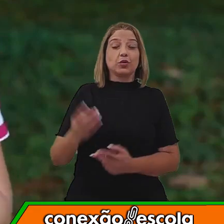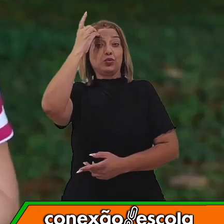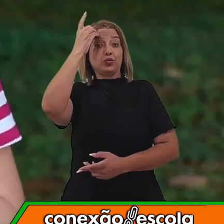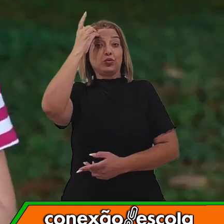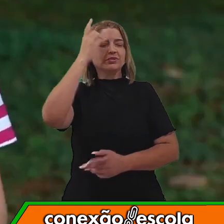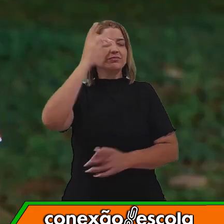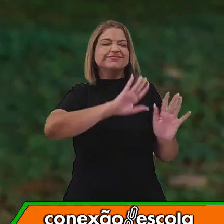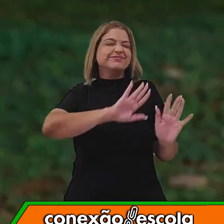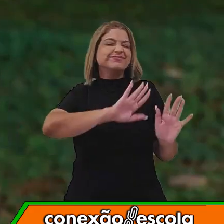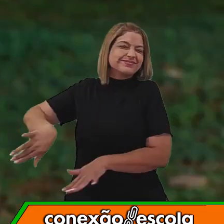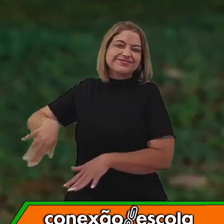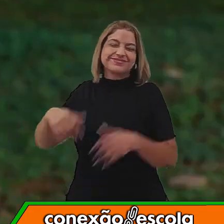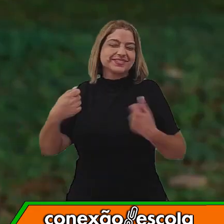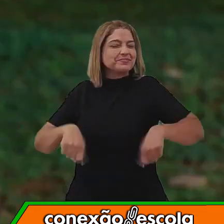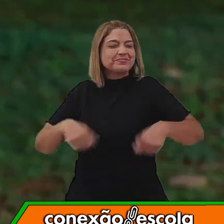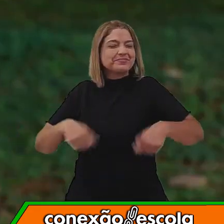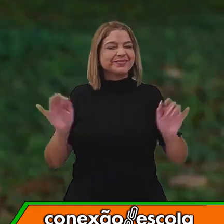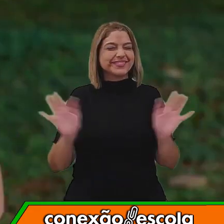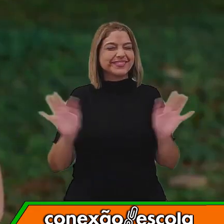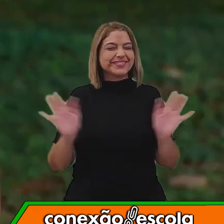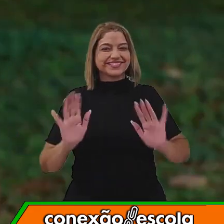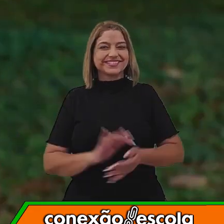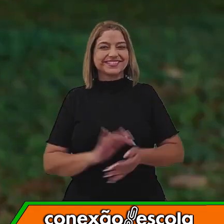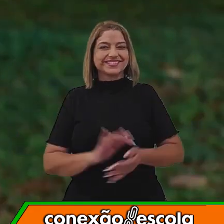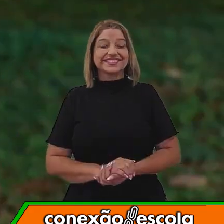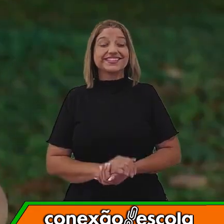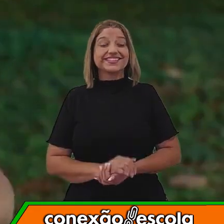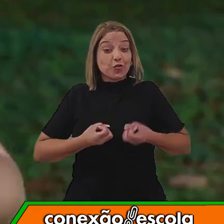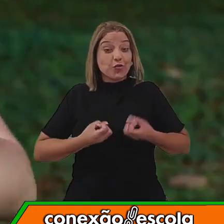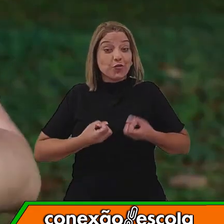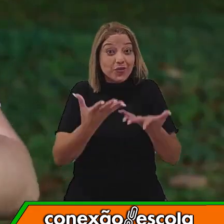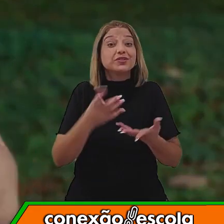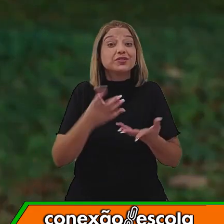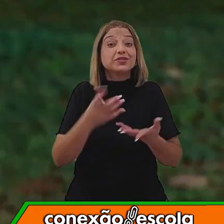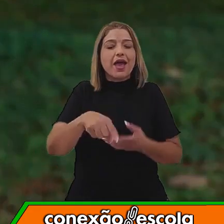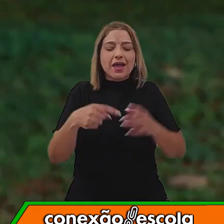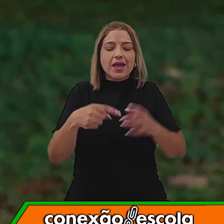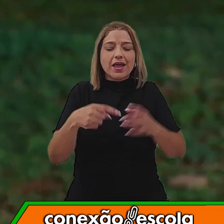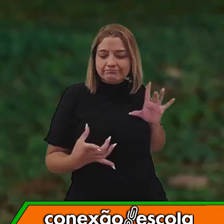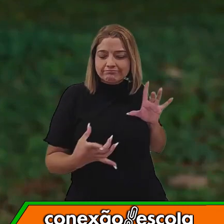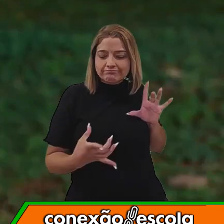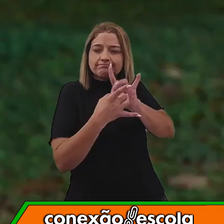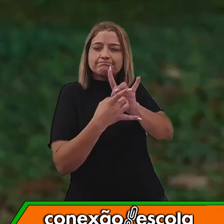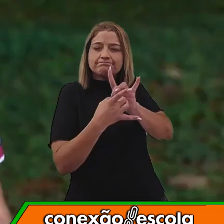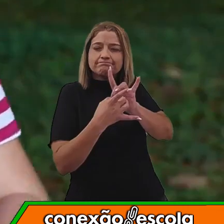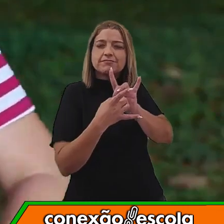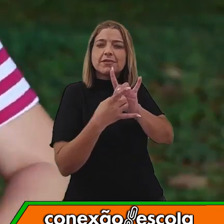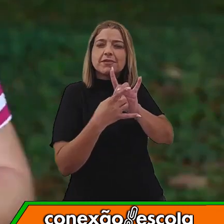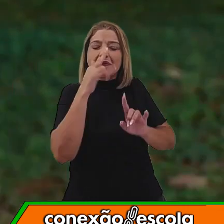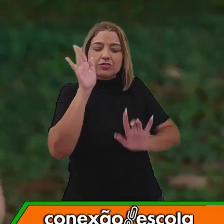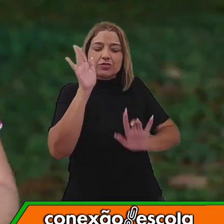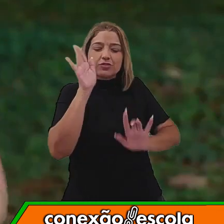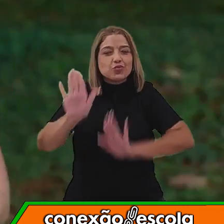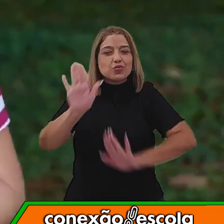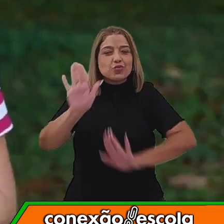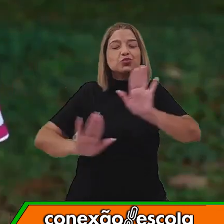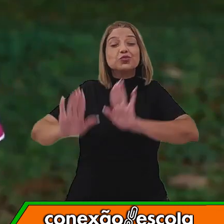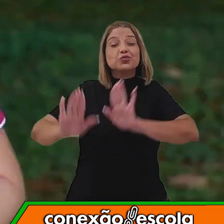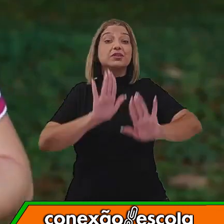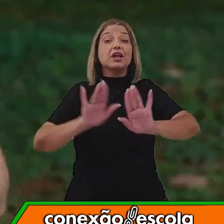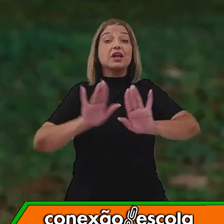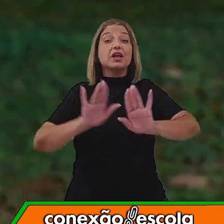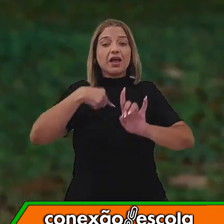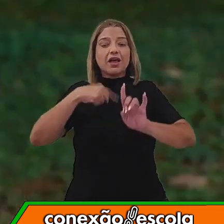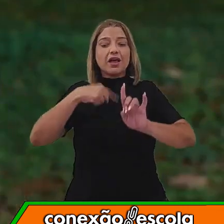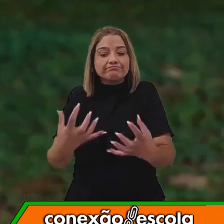um talento. Pensa isso dela não. A poesia embalou o seu cordão, aquele emaranhado de